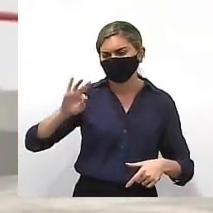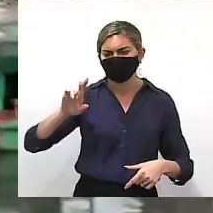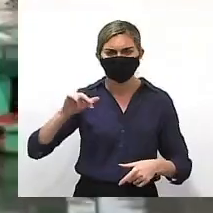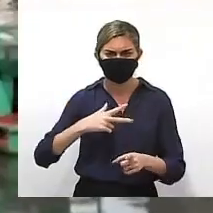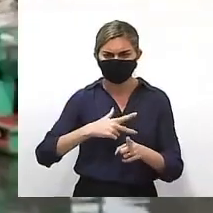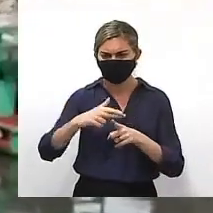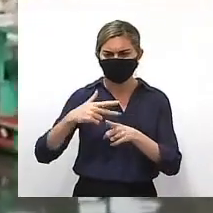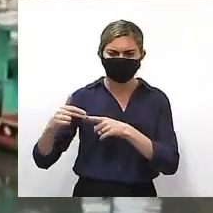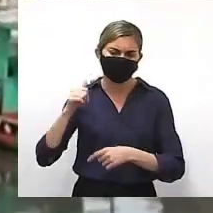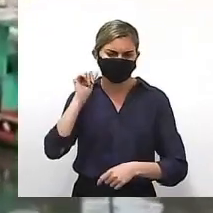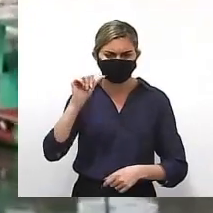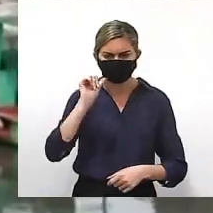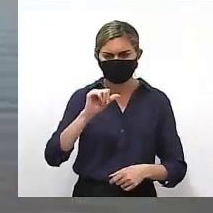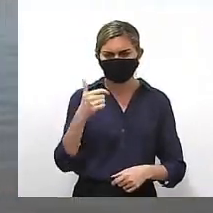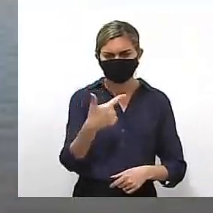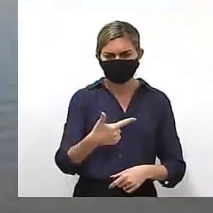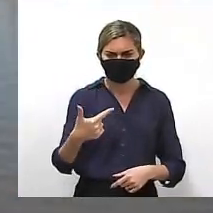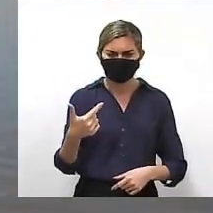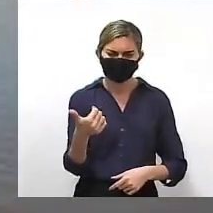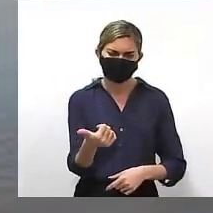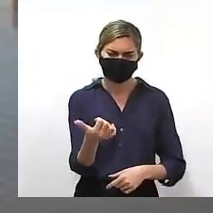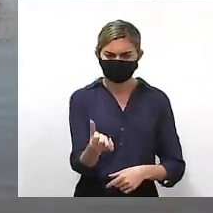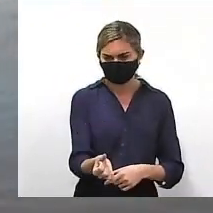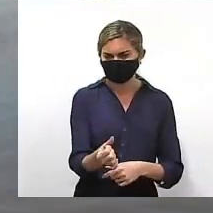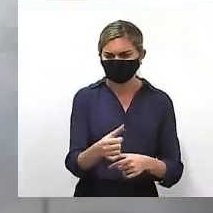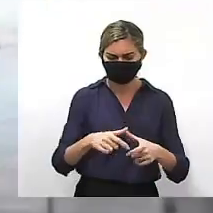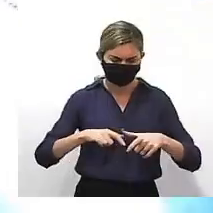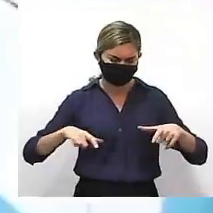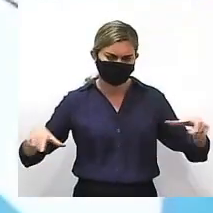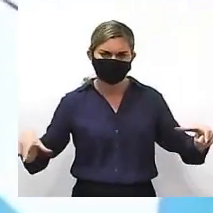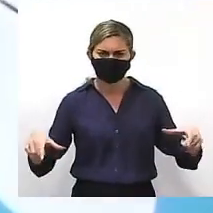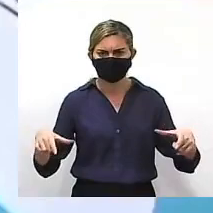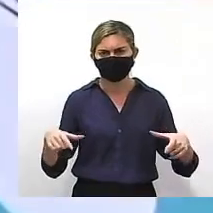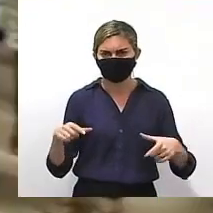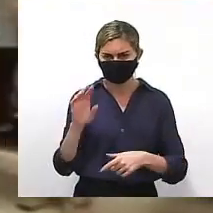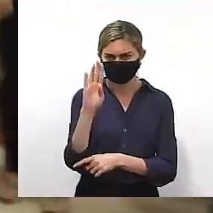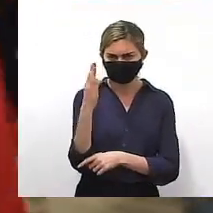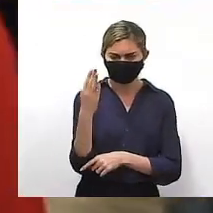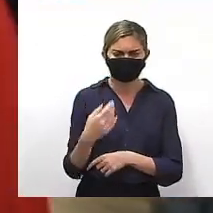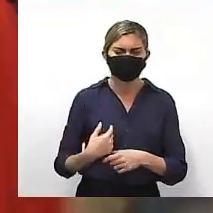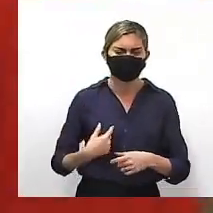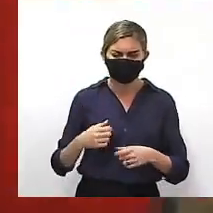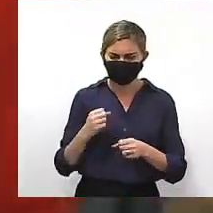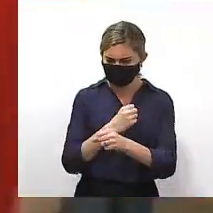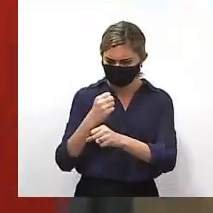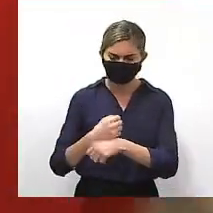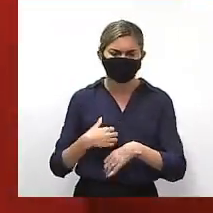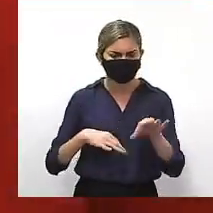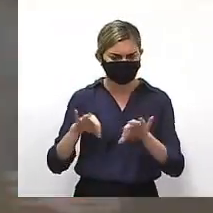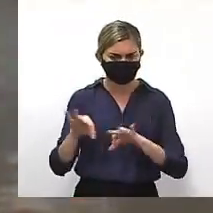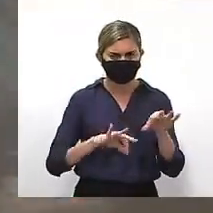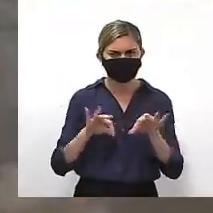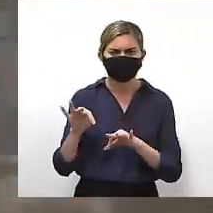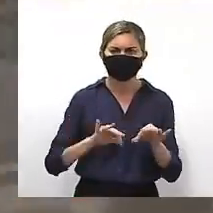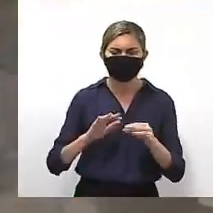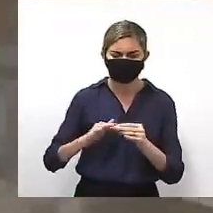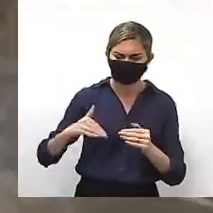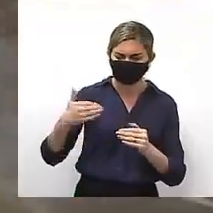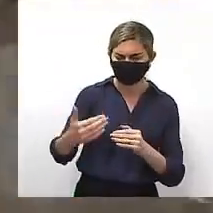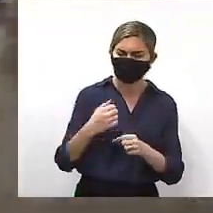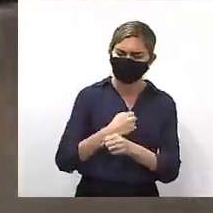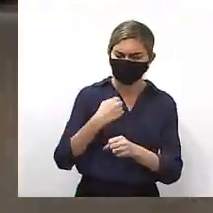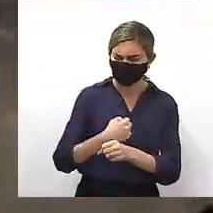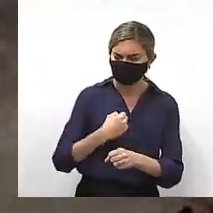com 216 metros de alvenaria. A intervenção, porém, vai além das obras